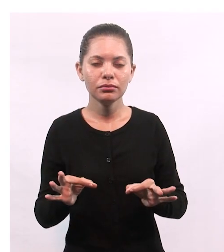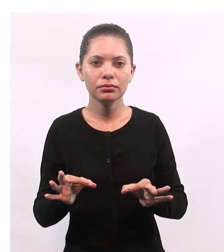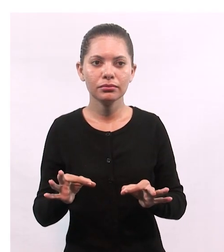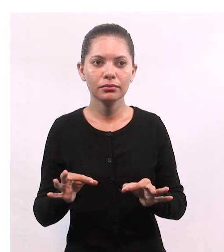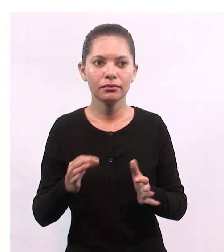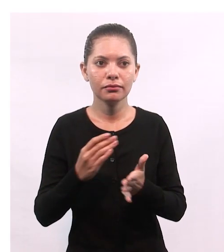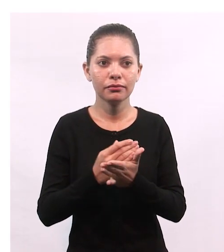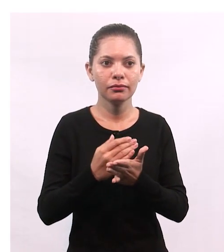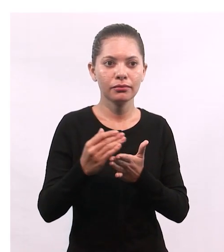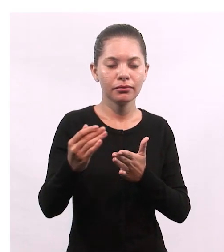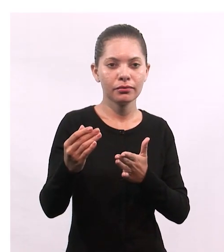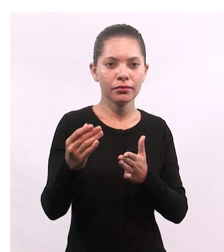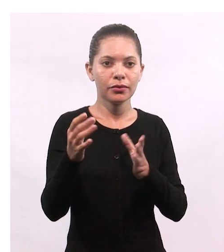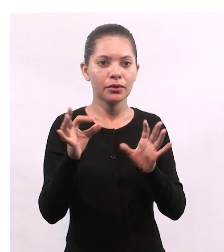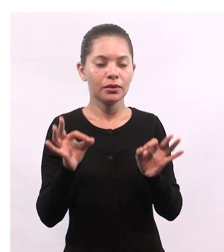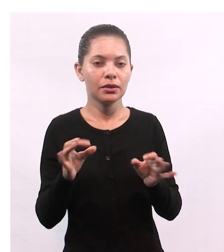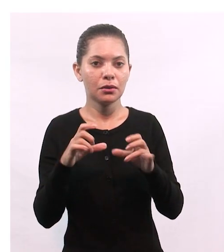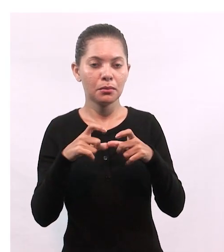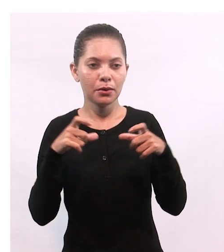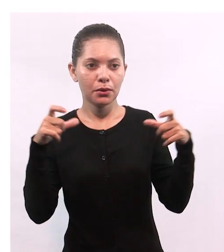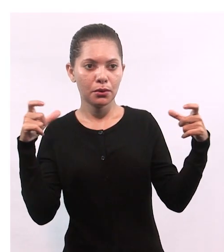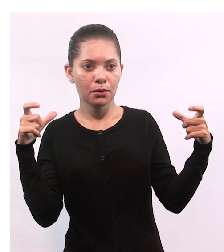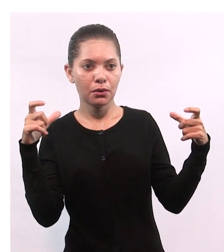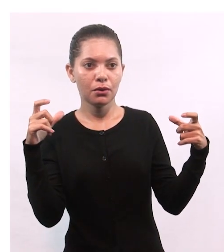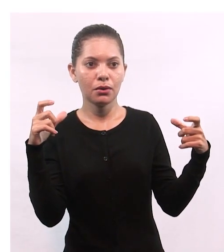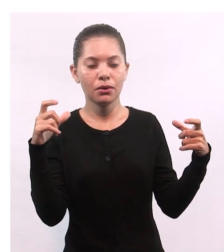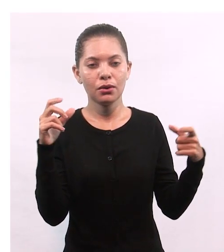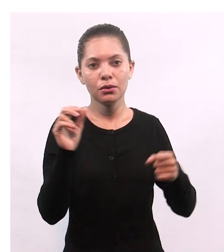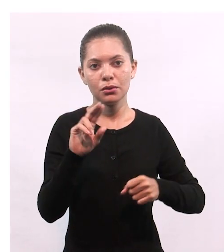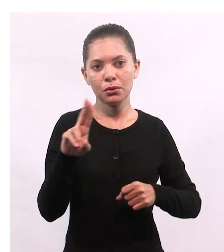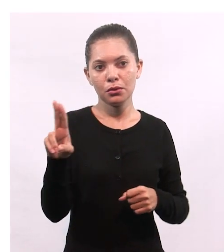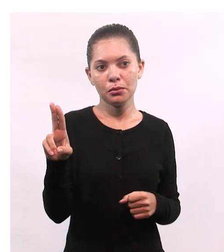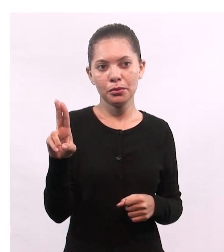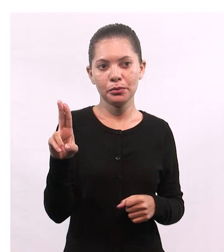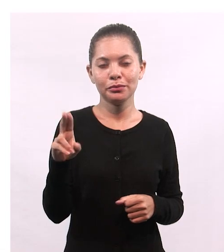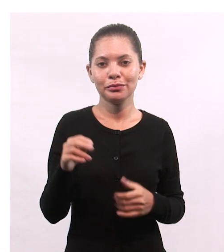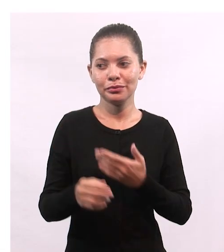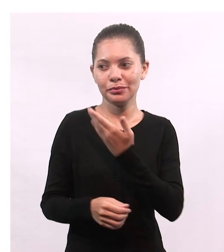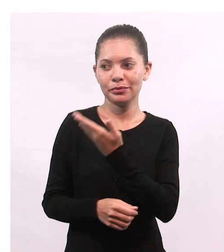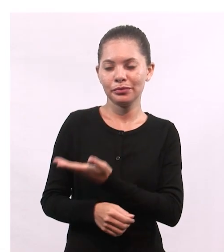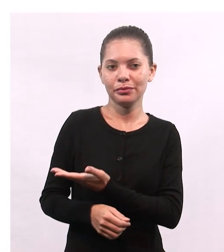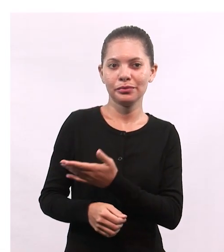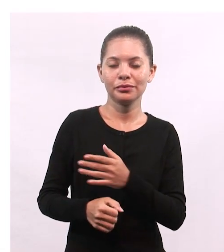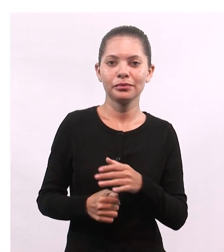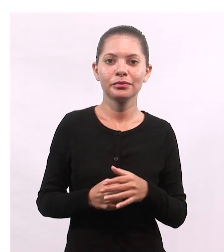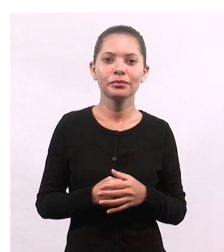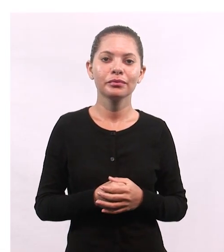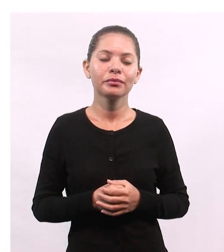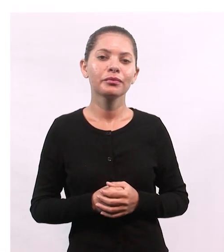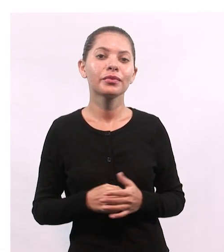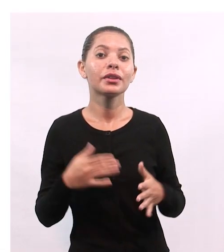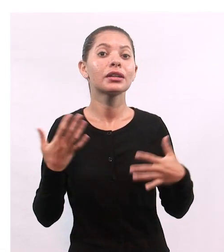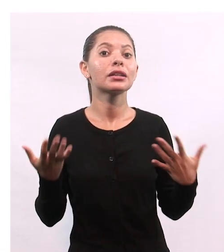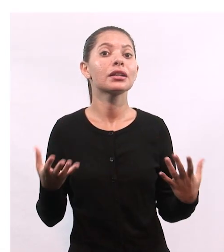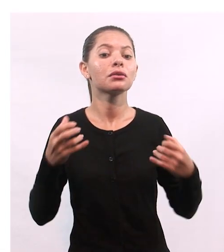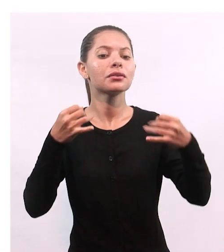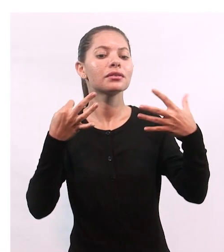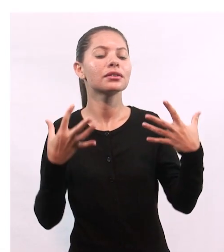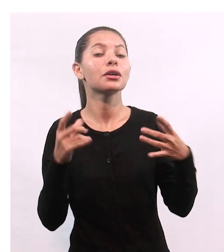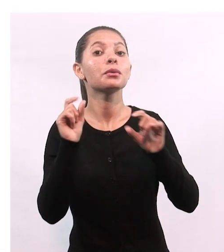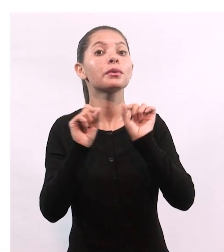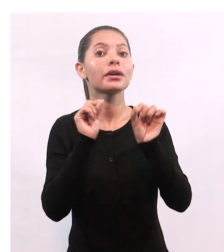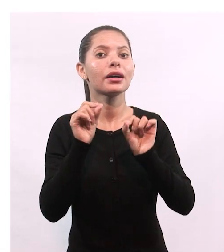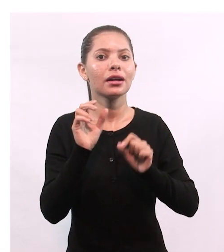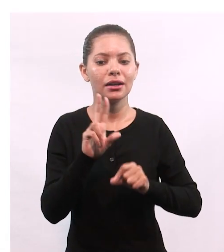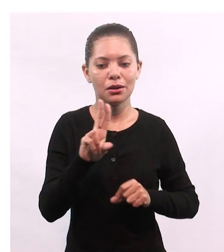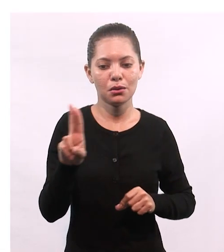uma afirmação que decorre de uma afirmação maior, a gente chama de corolário, certo? Então, o que